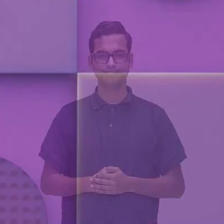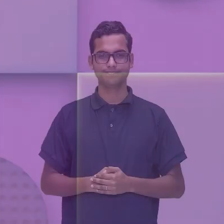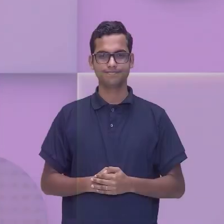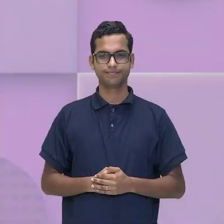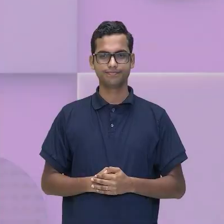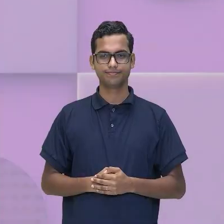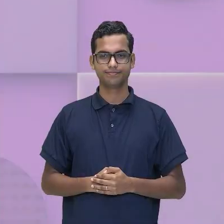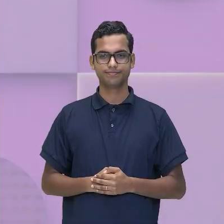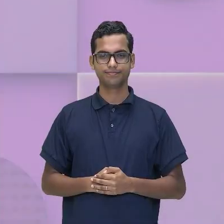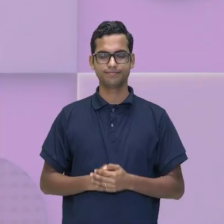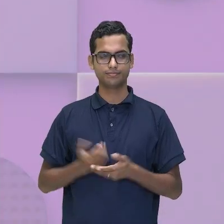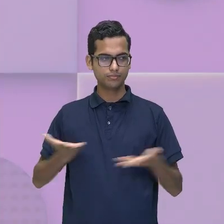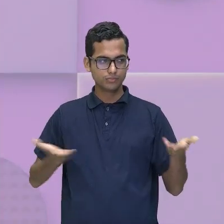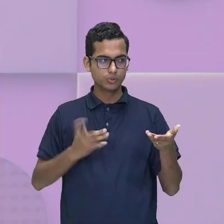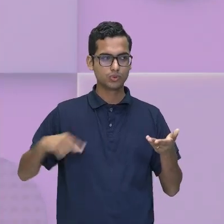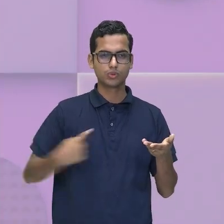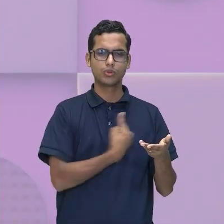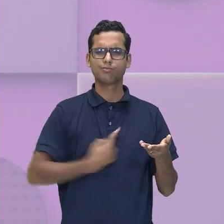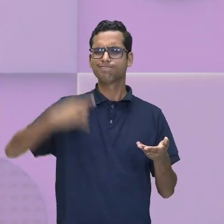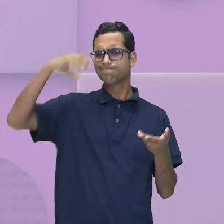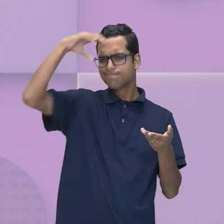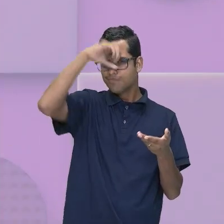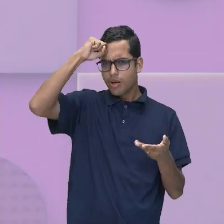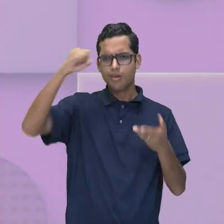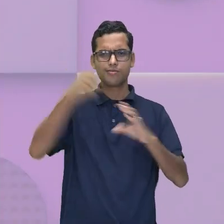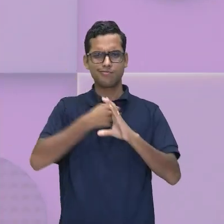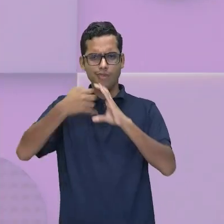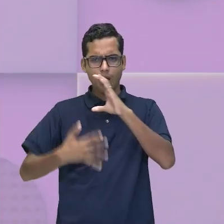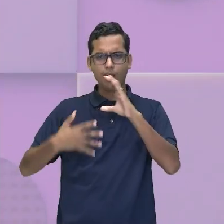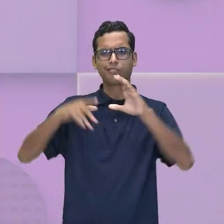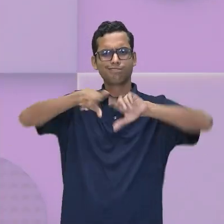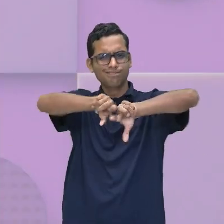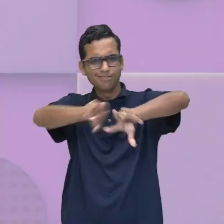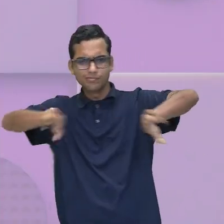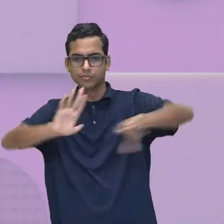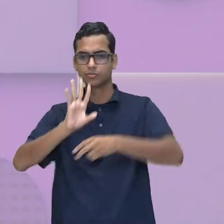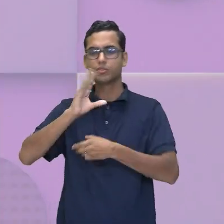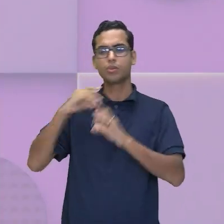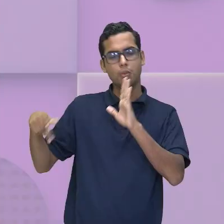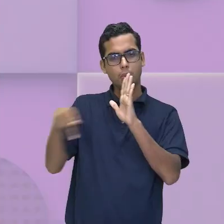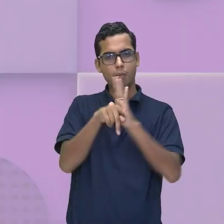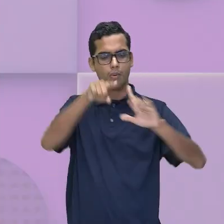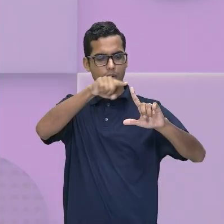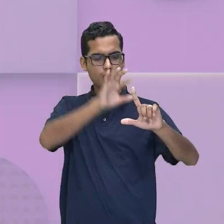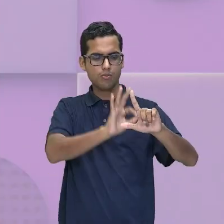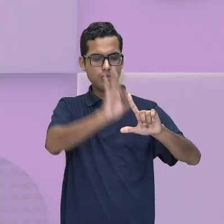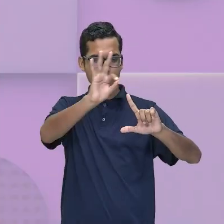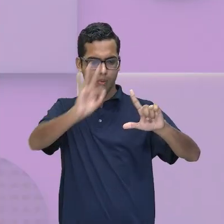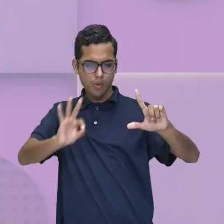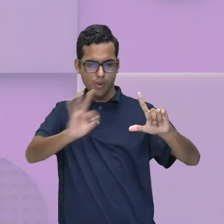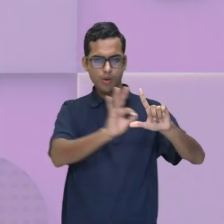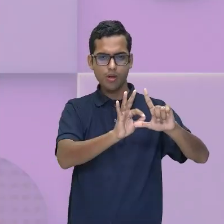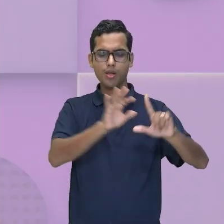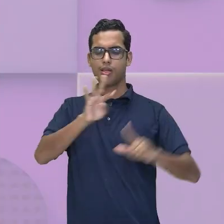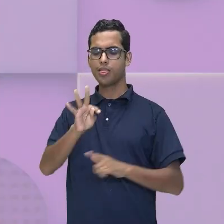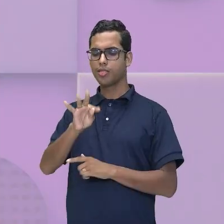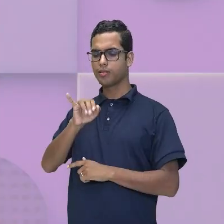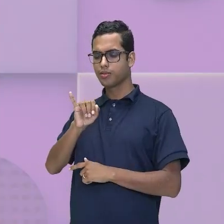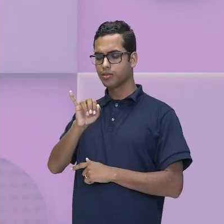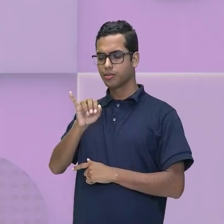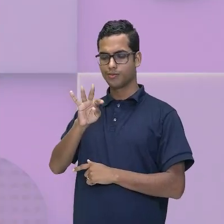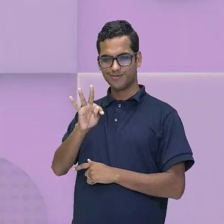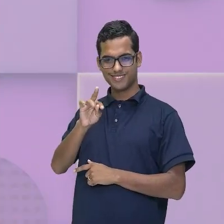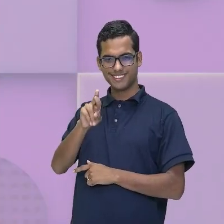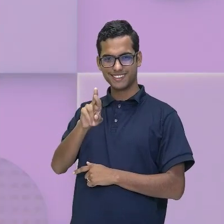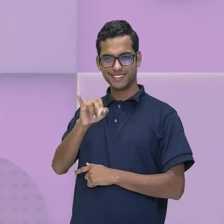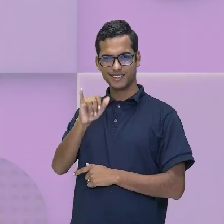Hoje a gente vai aprender algumas características do triângulo. E para a gente construir um triângulo, existem umas